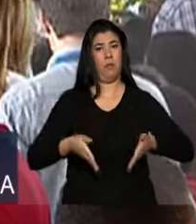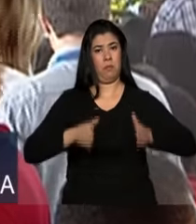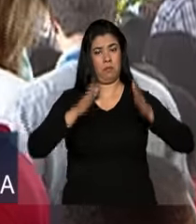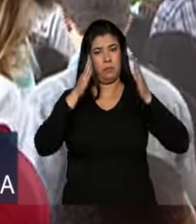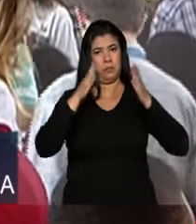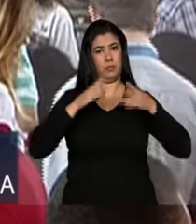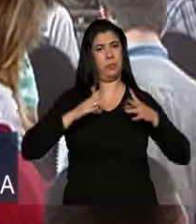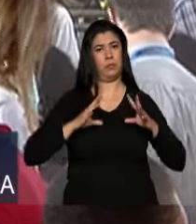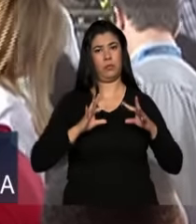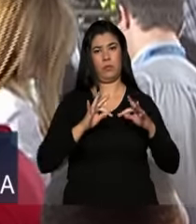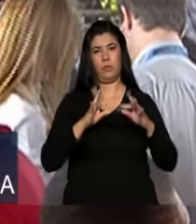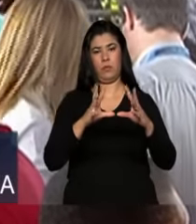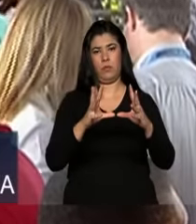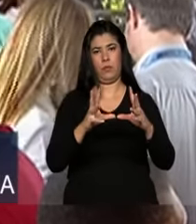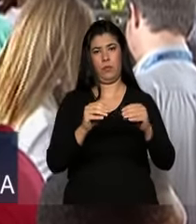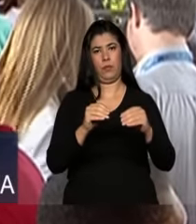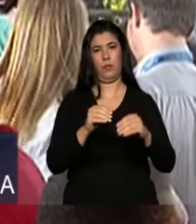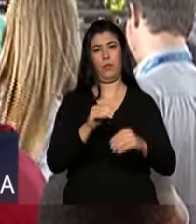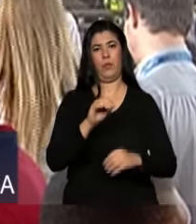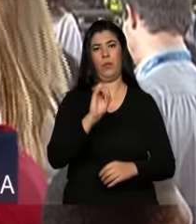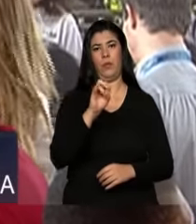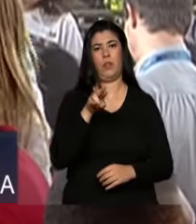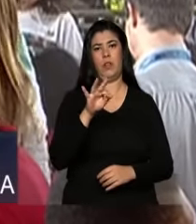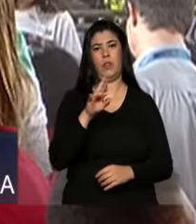considerando toda a infraestrutura,